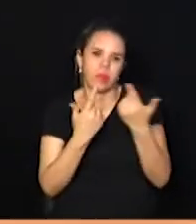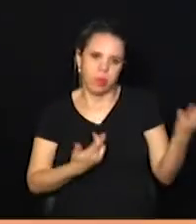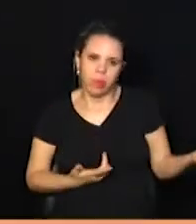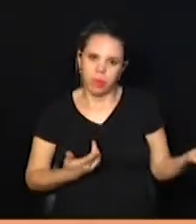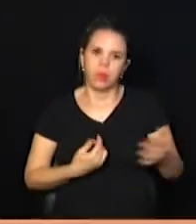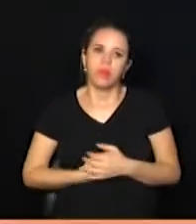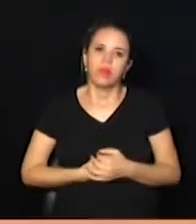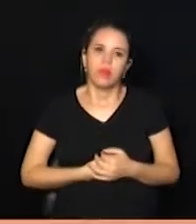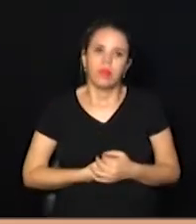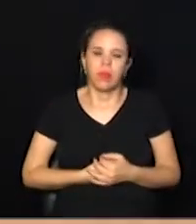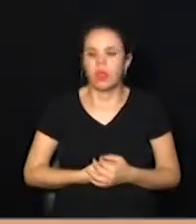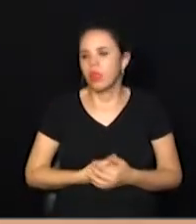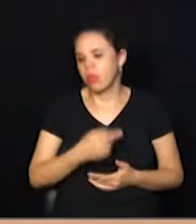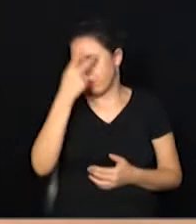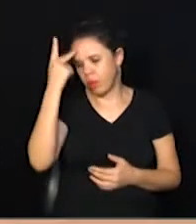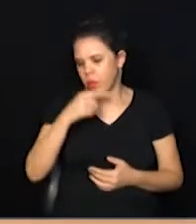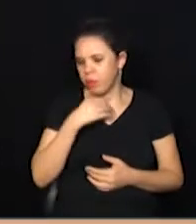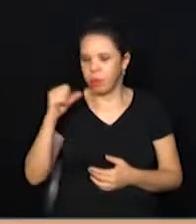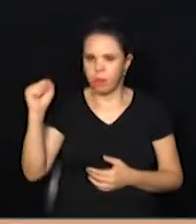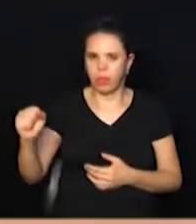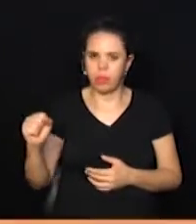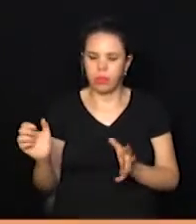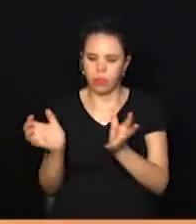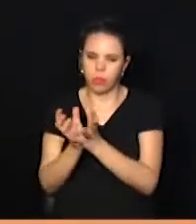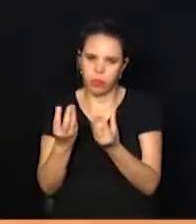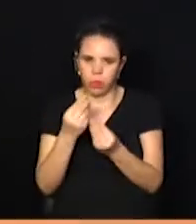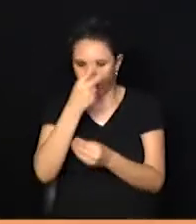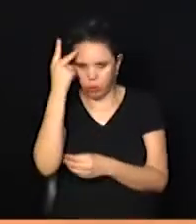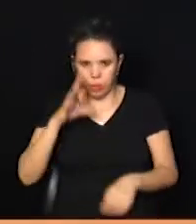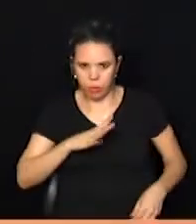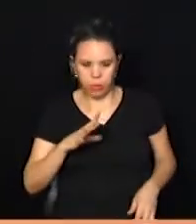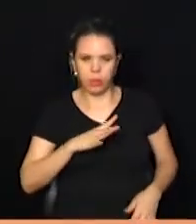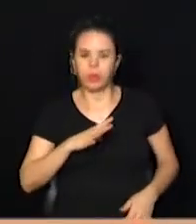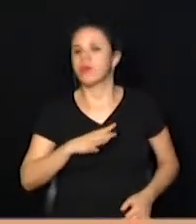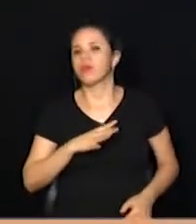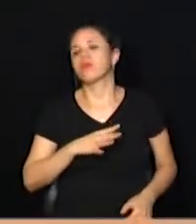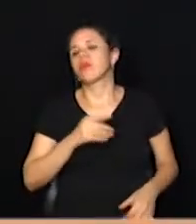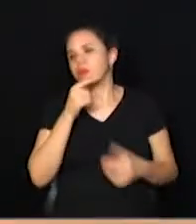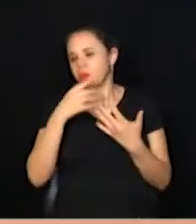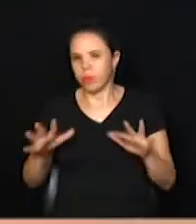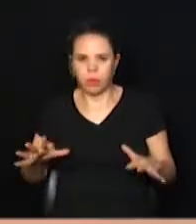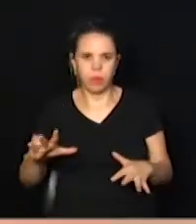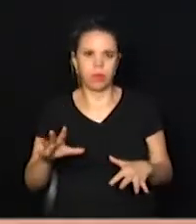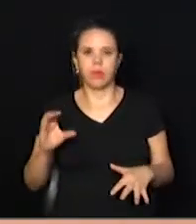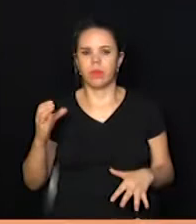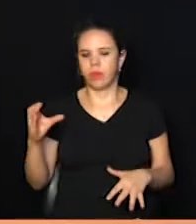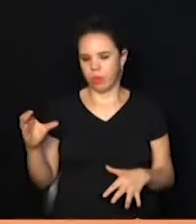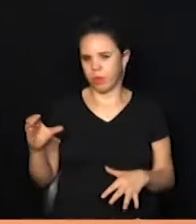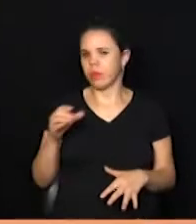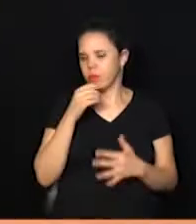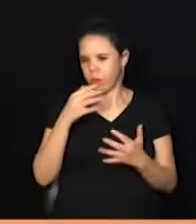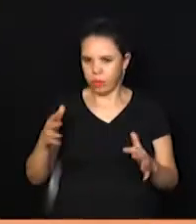são assassinadas numa chacina numa cidade do litoral norte do estado de São Paulo, Caraguatatuba.